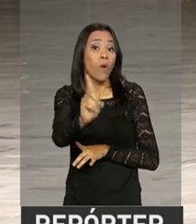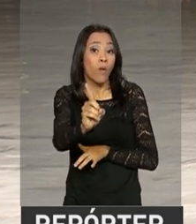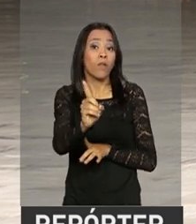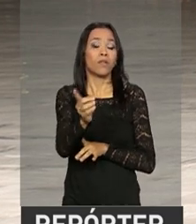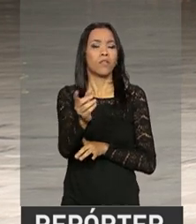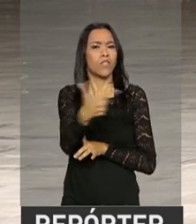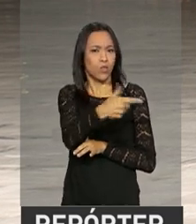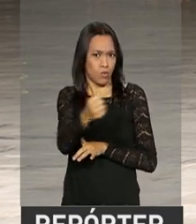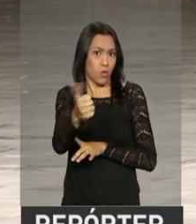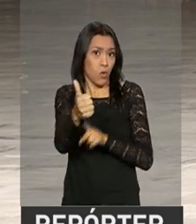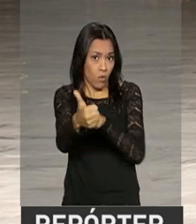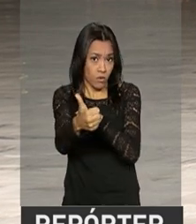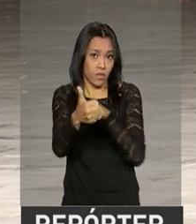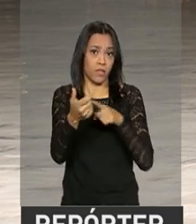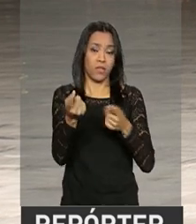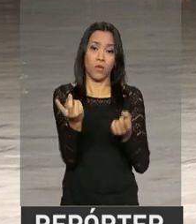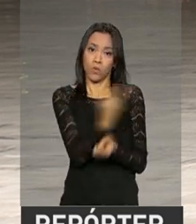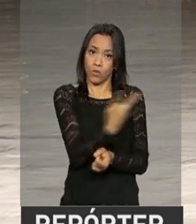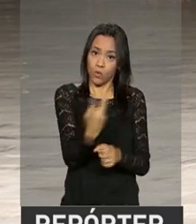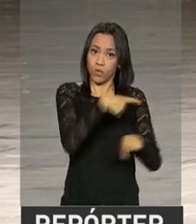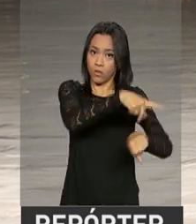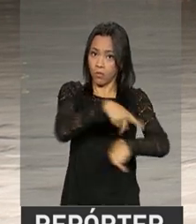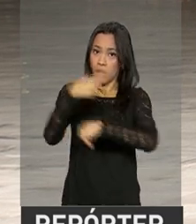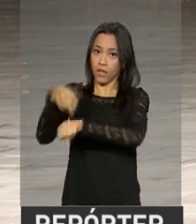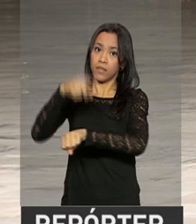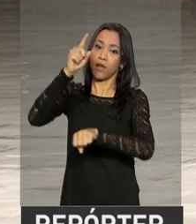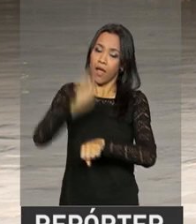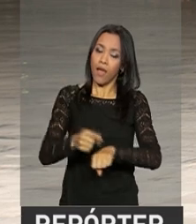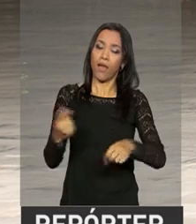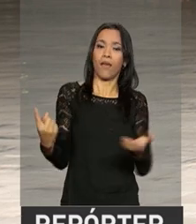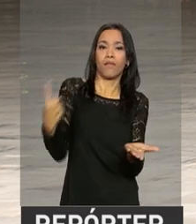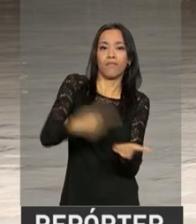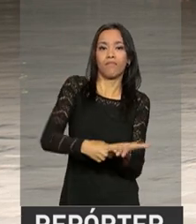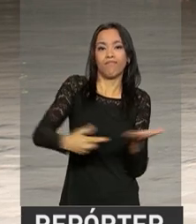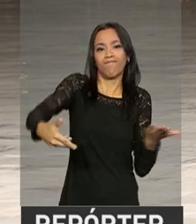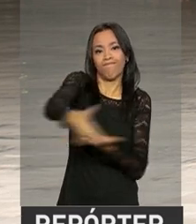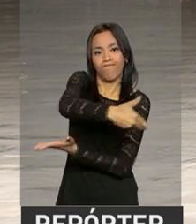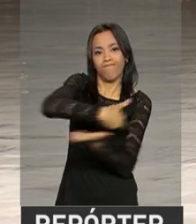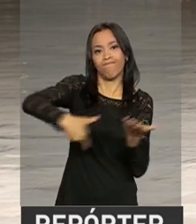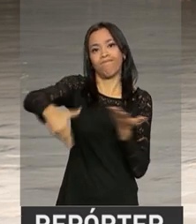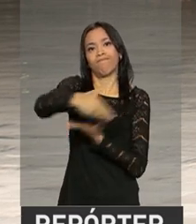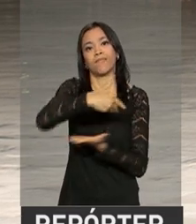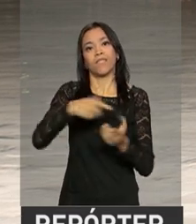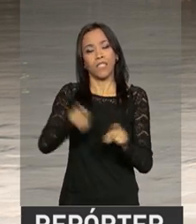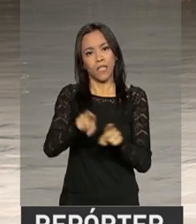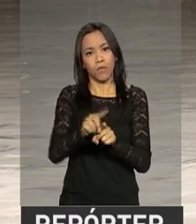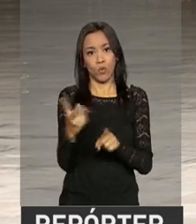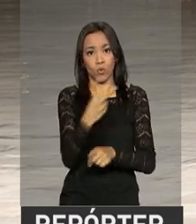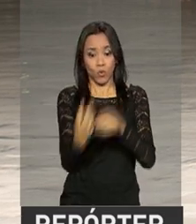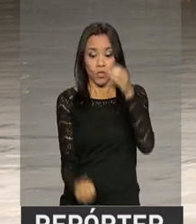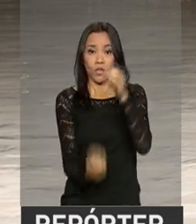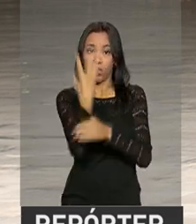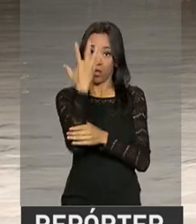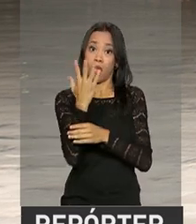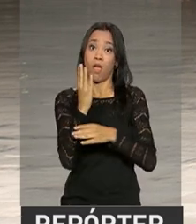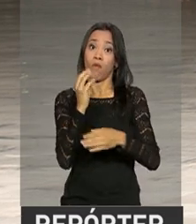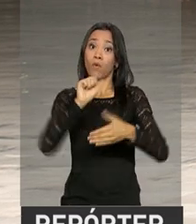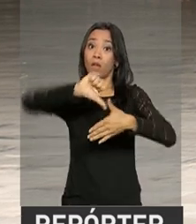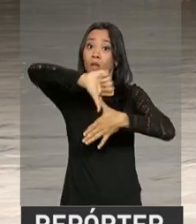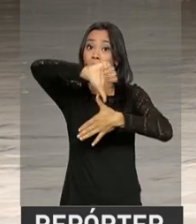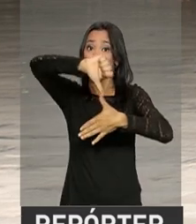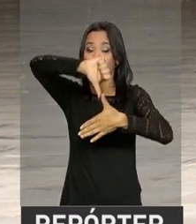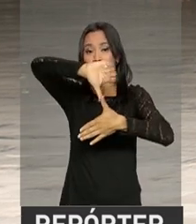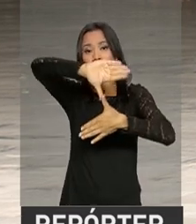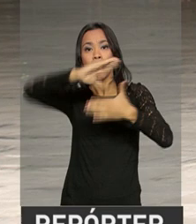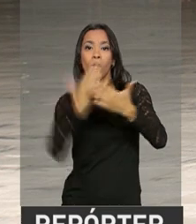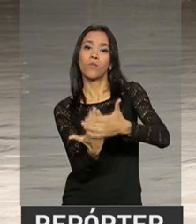2011 os dois países também são importantes parceiros geopolíticos além de membros fundadores do Mercosul Depois dessa